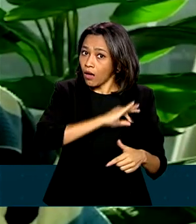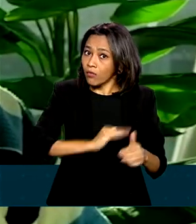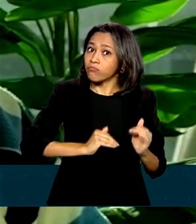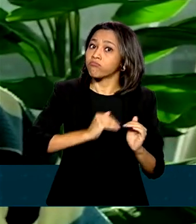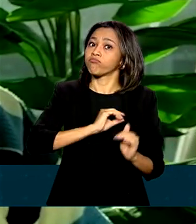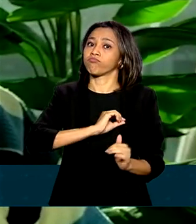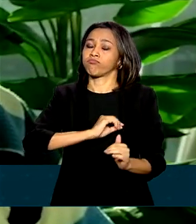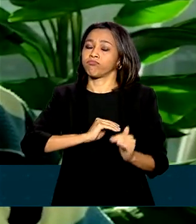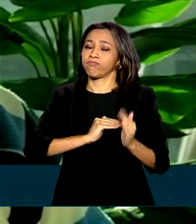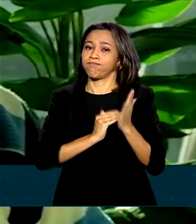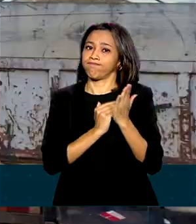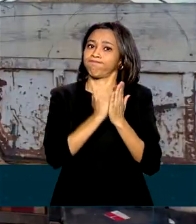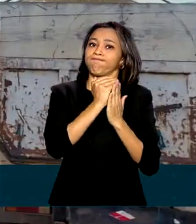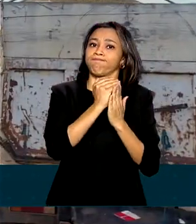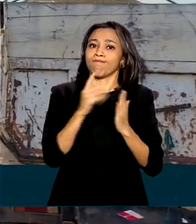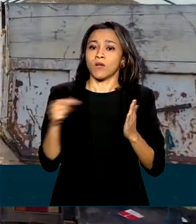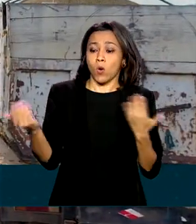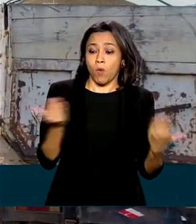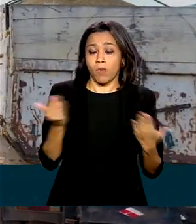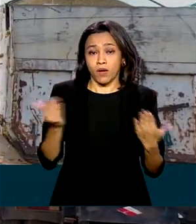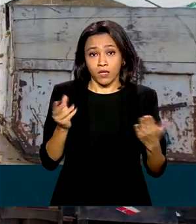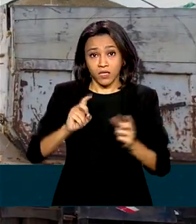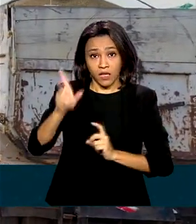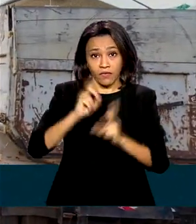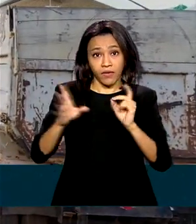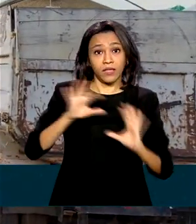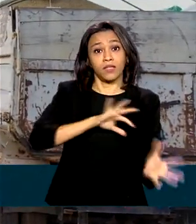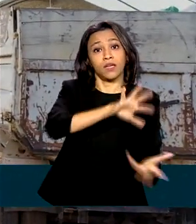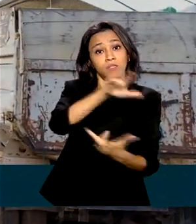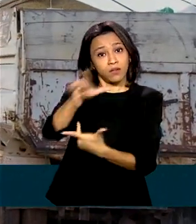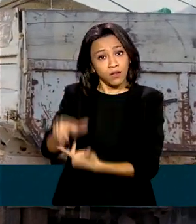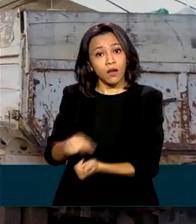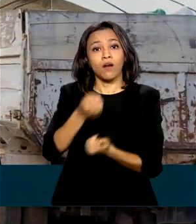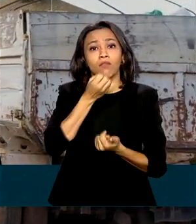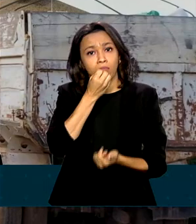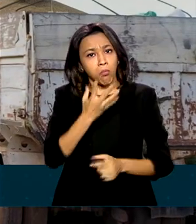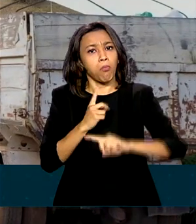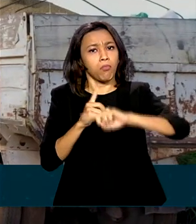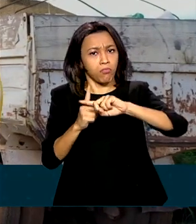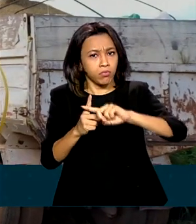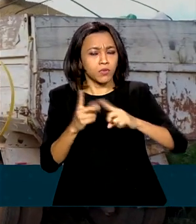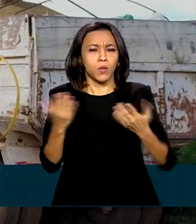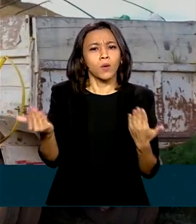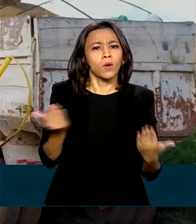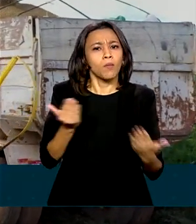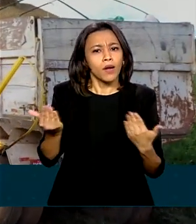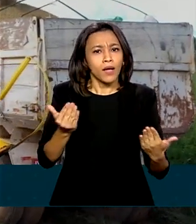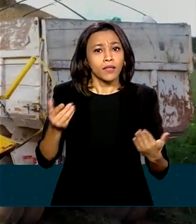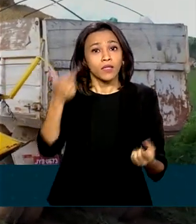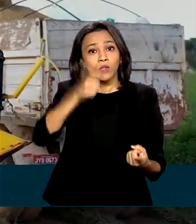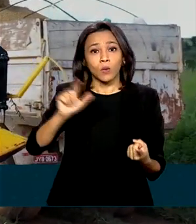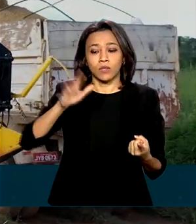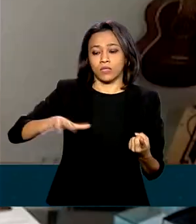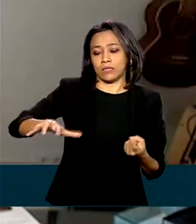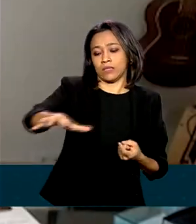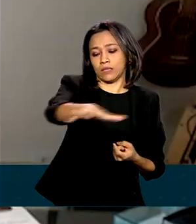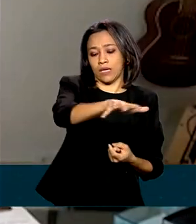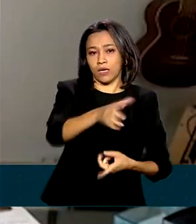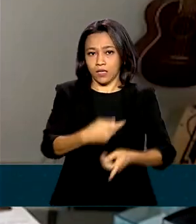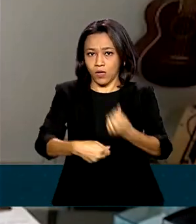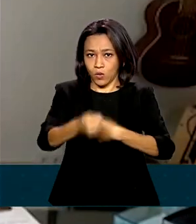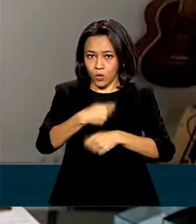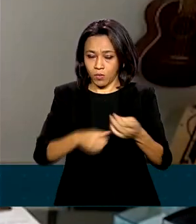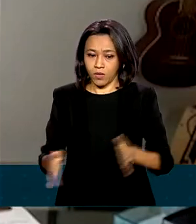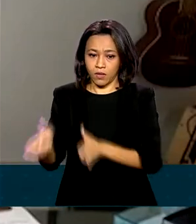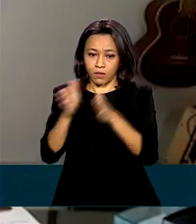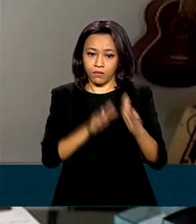refere ao comércio internacional, o desempenho também foi muito favorável, comparativamente aos outros setores de atividade econômica. Este